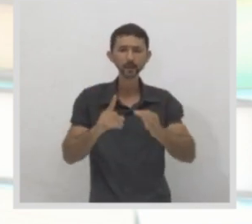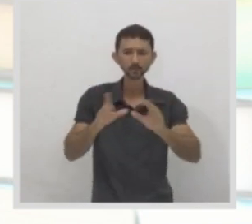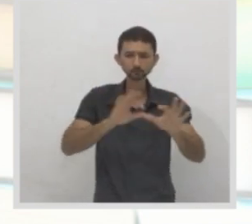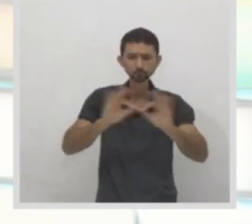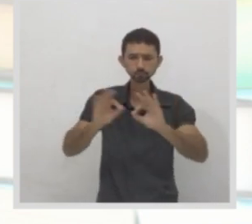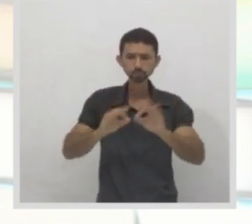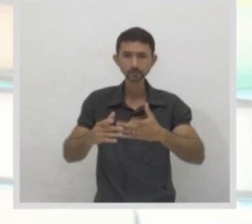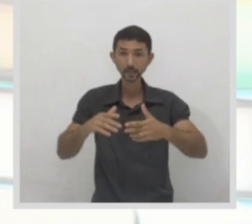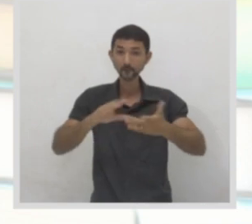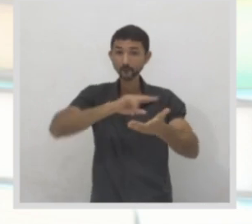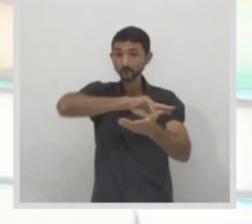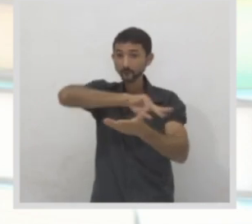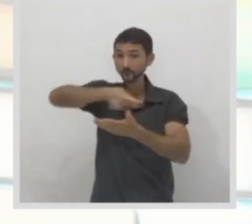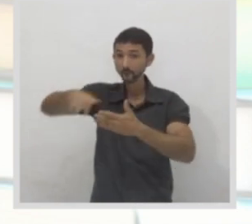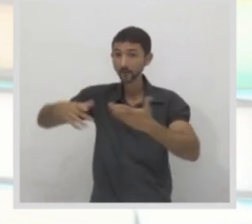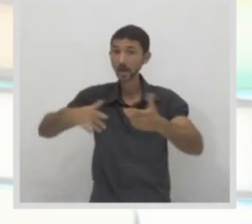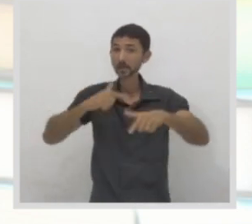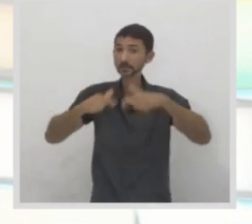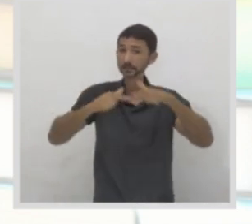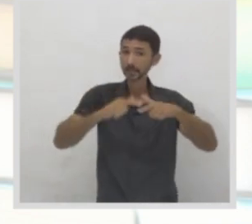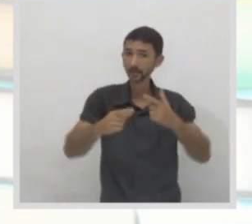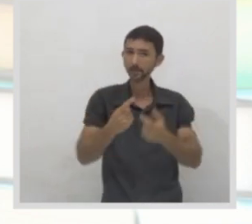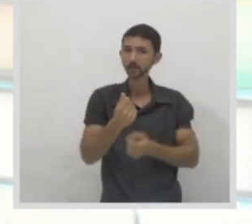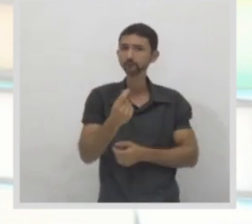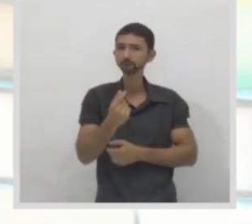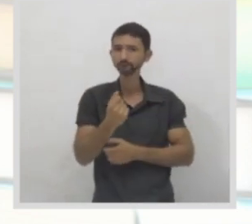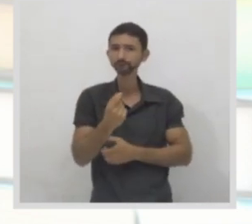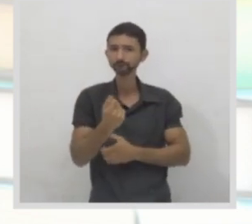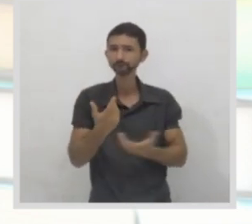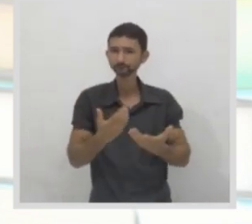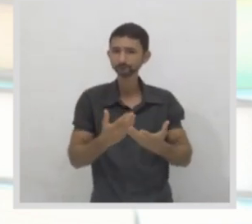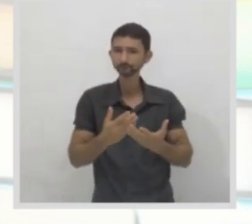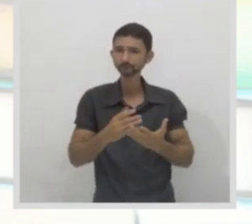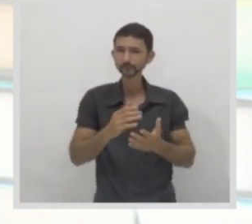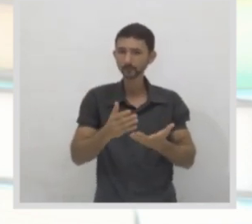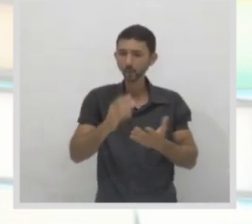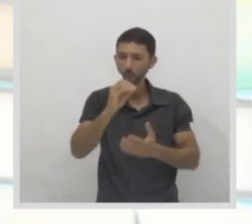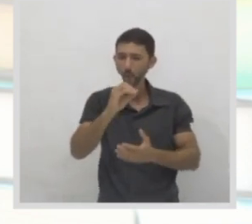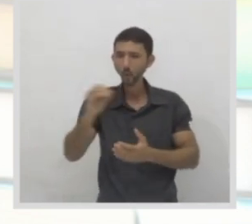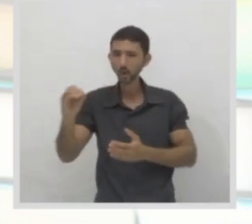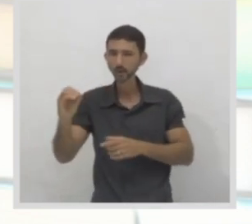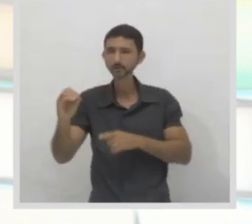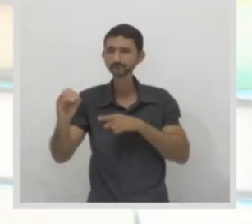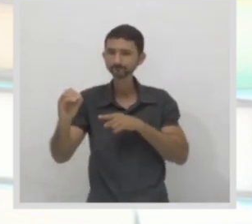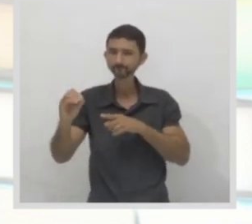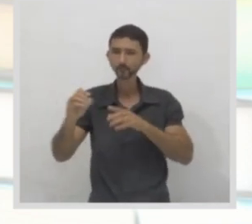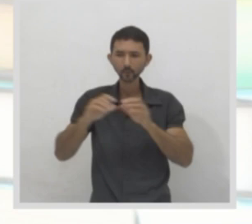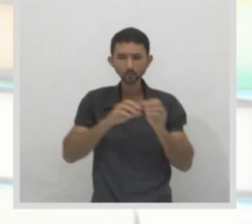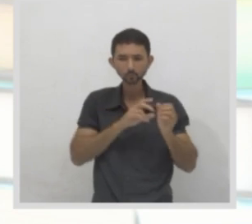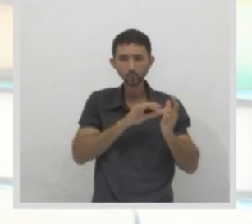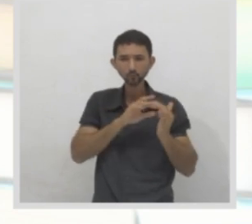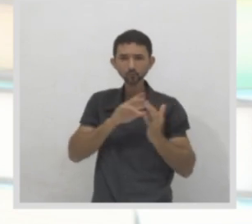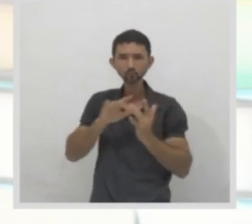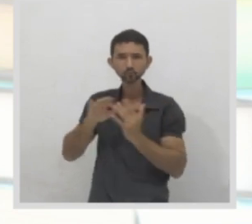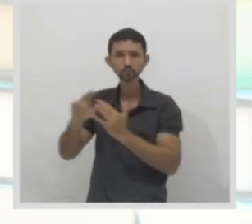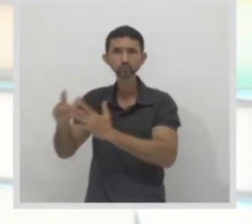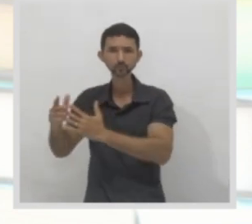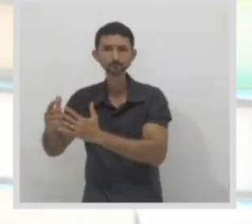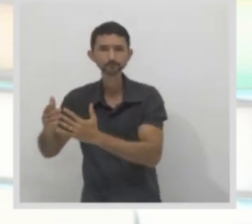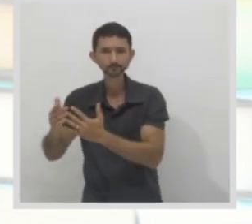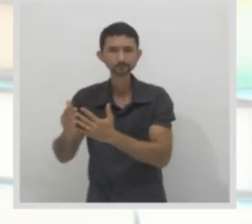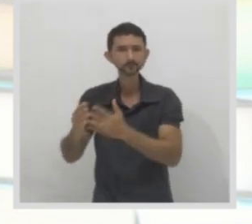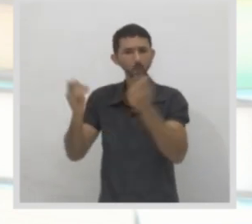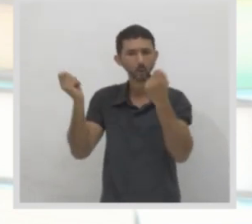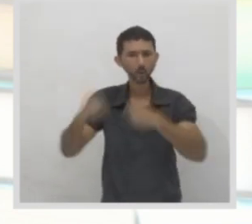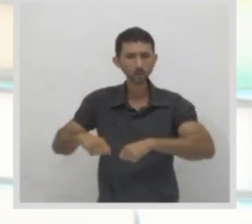diversas atividades econômicas, principalmente para o oeste. Nós temos que essa dinamização dessas atividades para o oeste